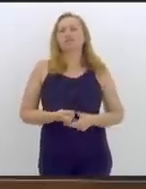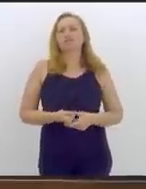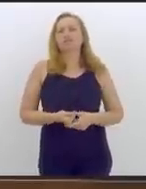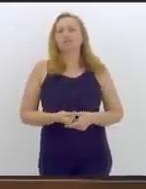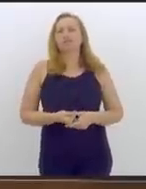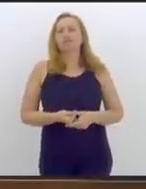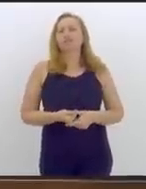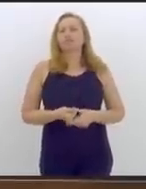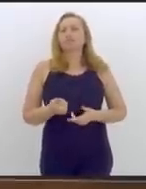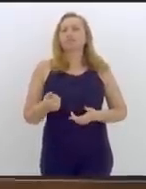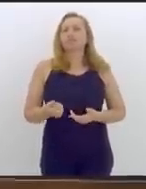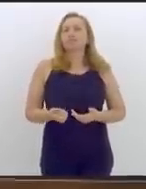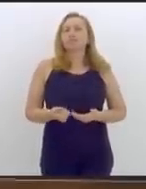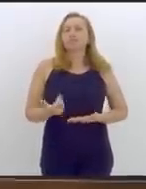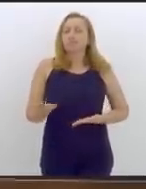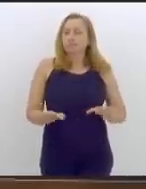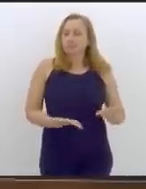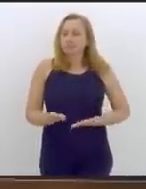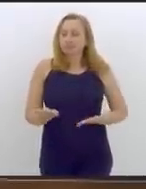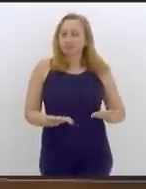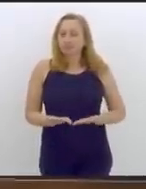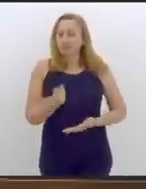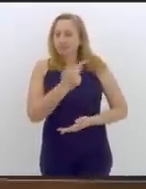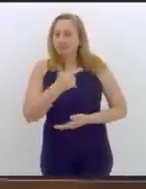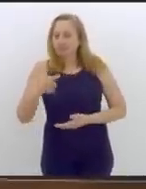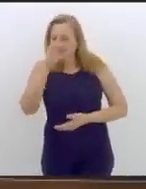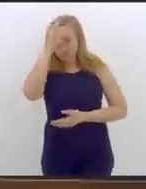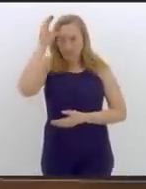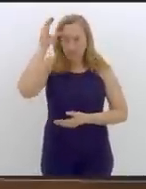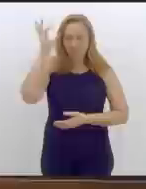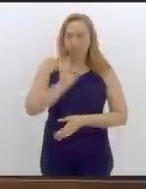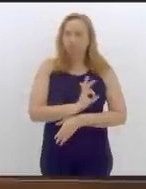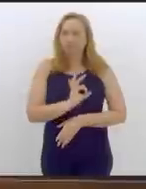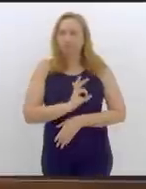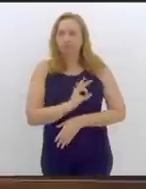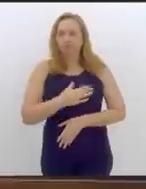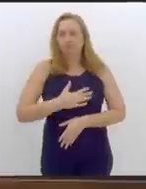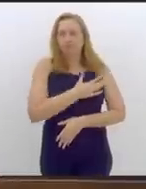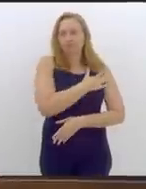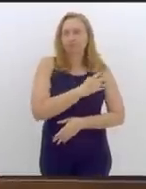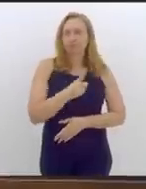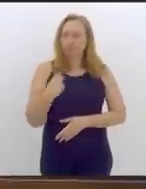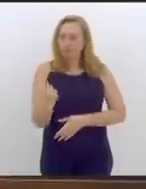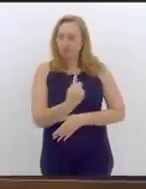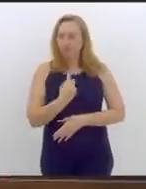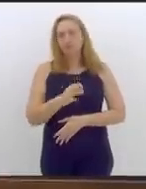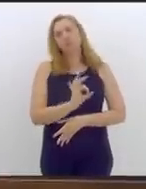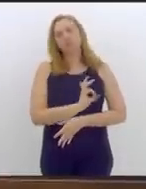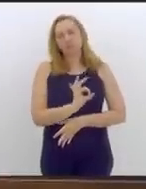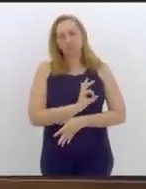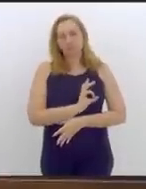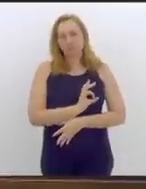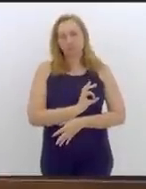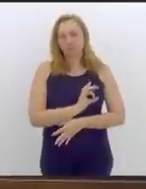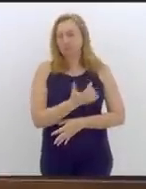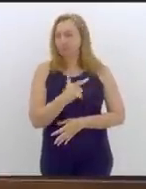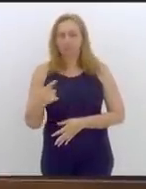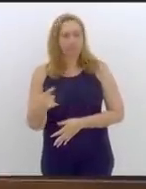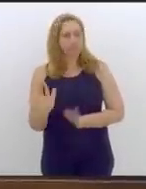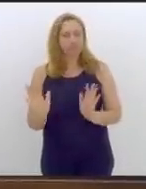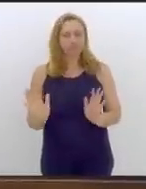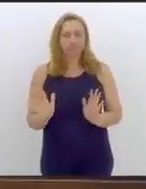servindo não tem cliente maior da Polícia Militar do que nós policiais não tem